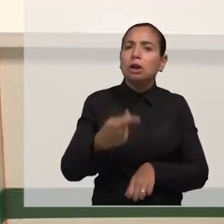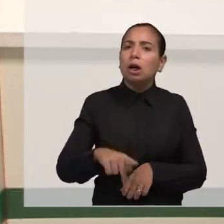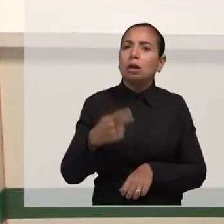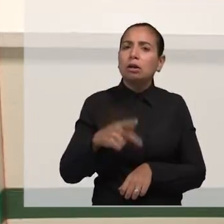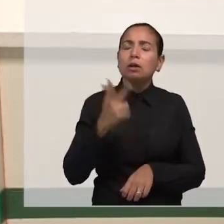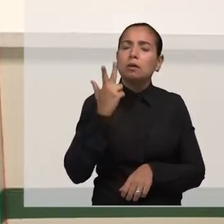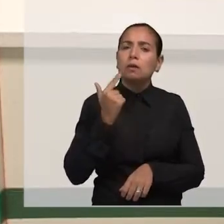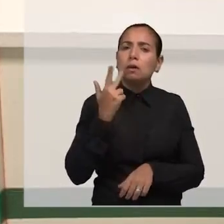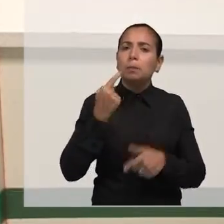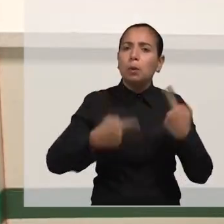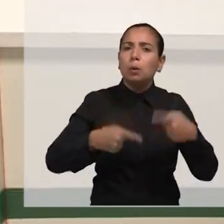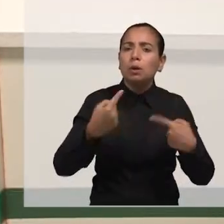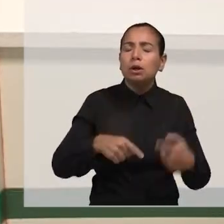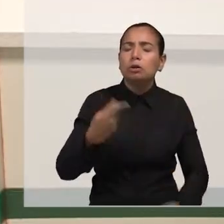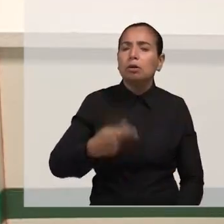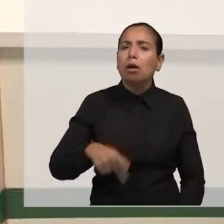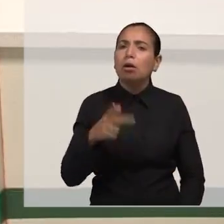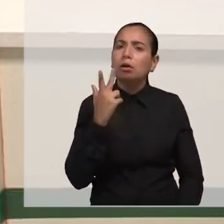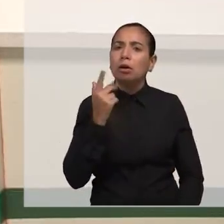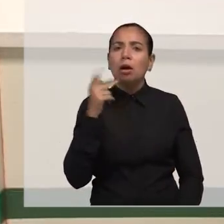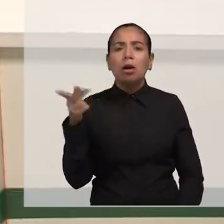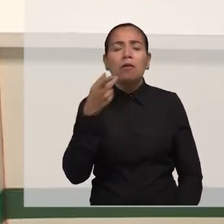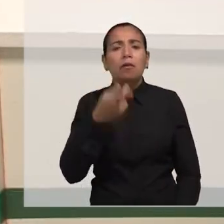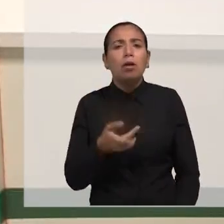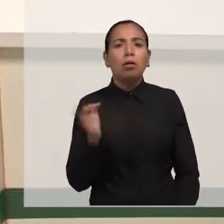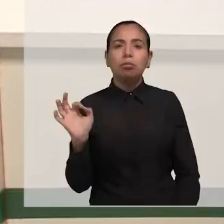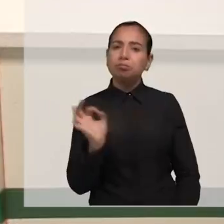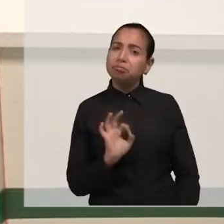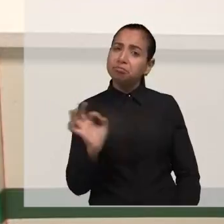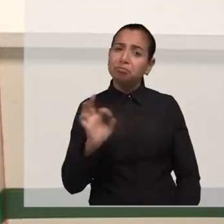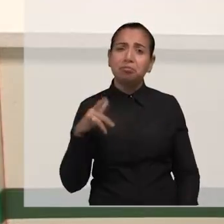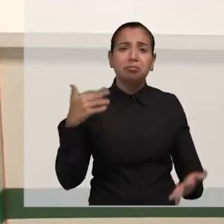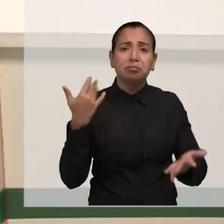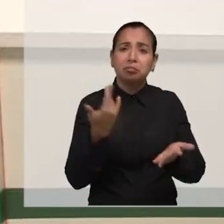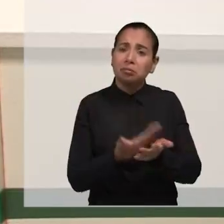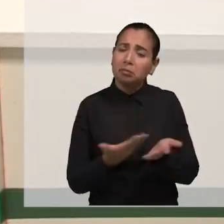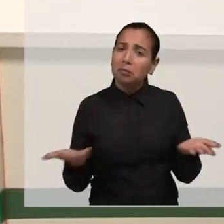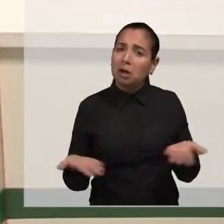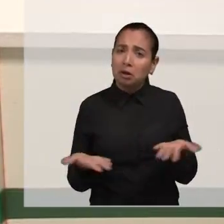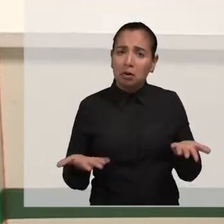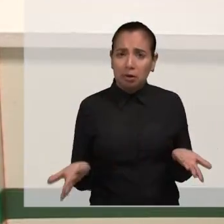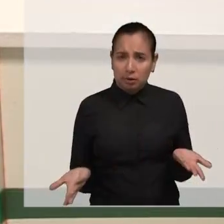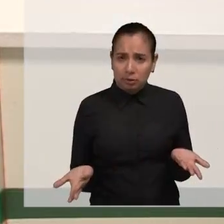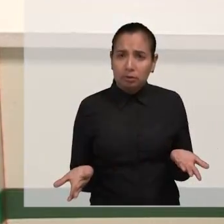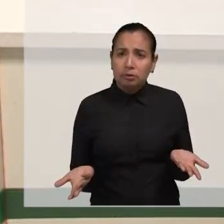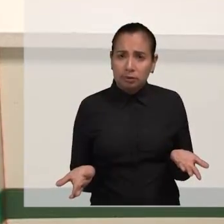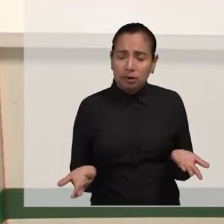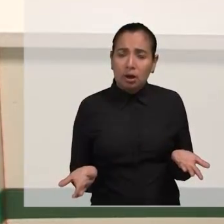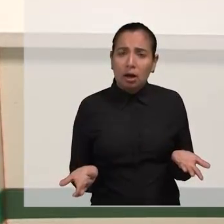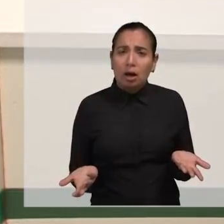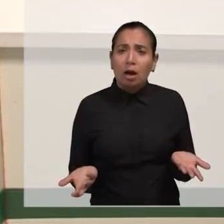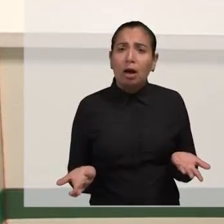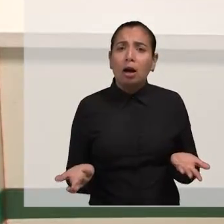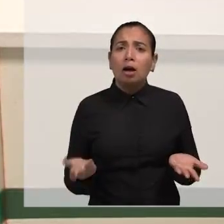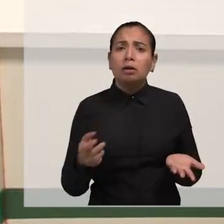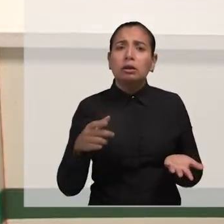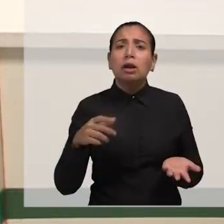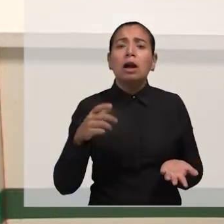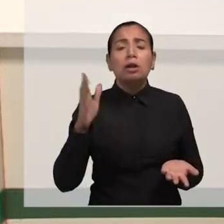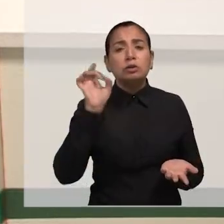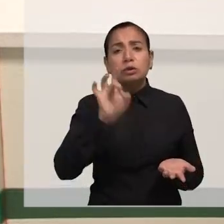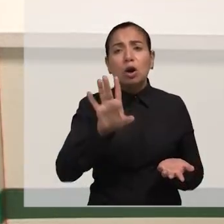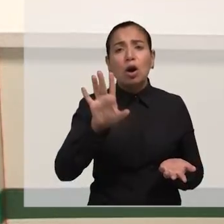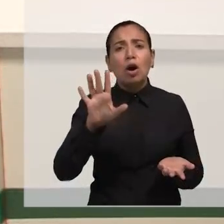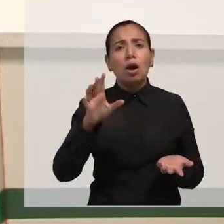ser que o governador faça tudo. Agora é engraçado, ela hoje bate no Cid Gomes, mas esquece que foi o Cid em 2008 que ajudou